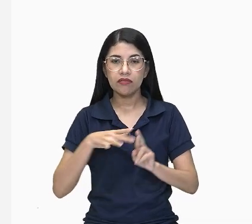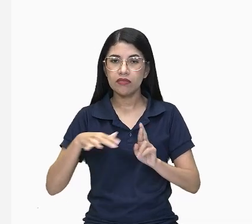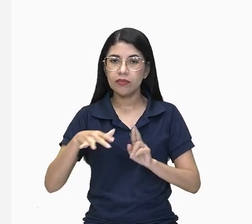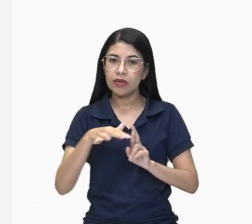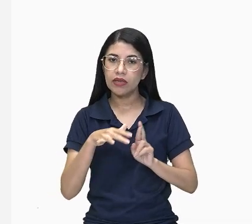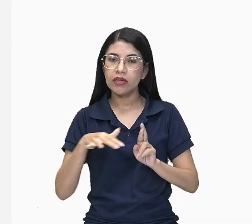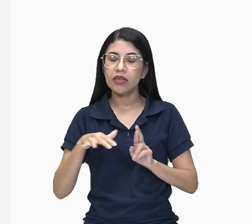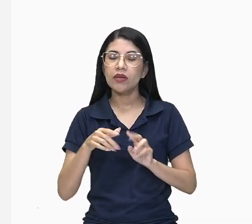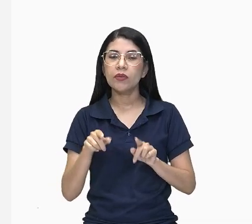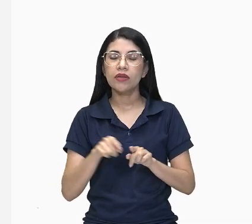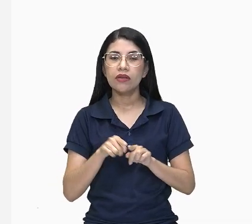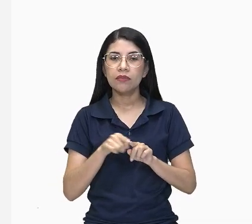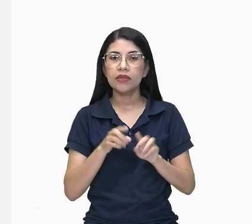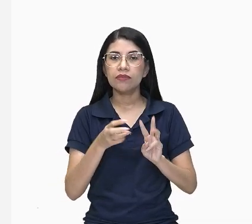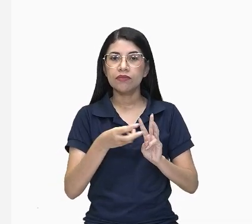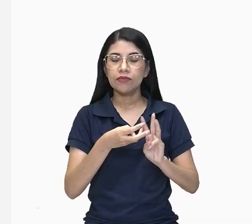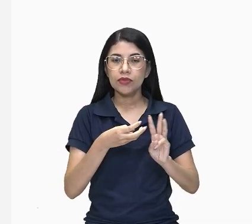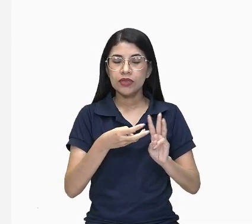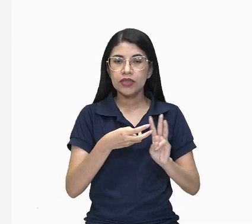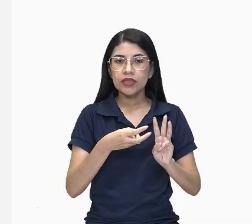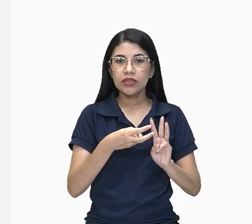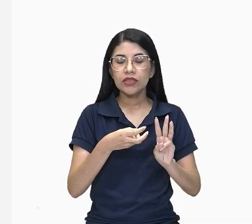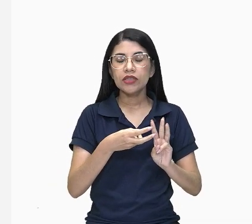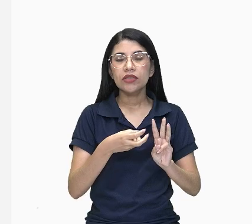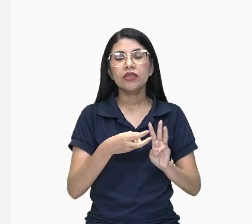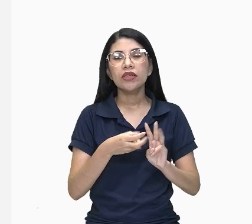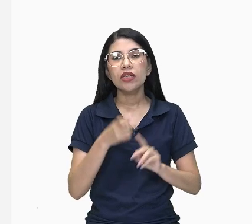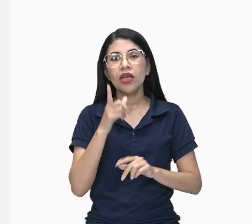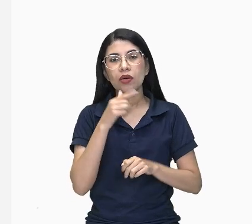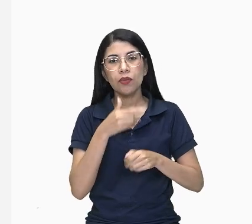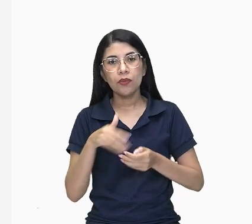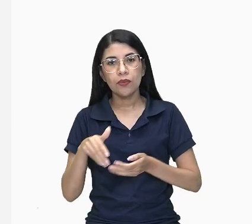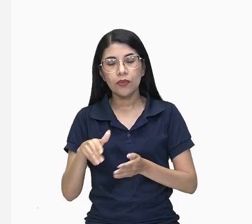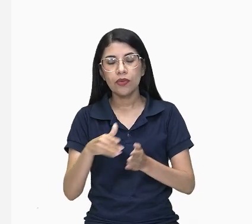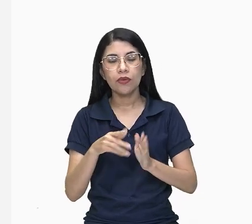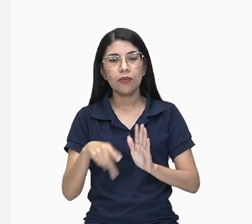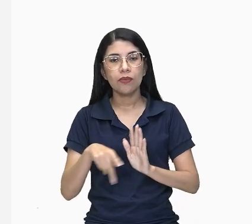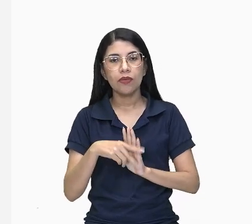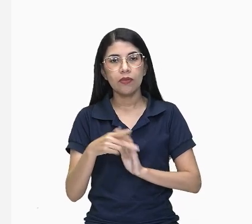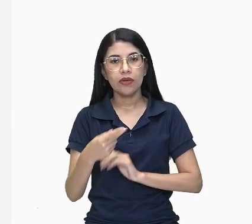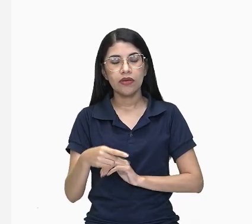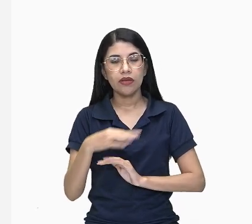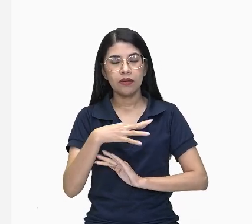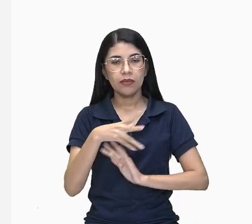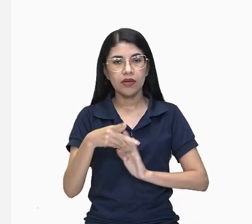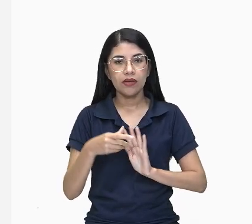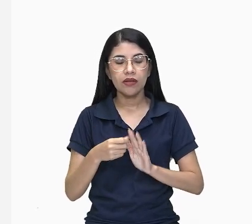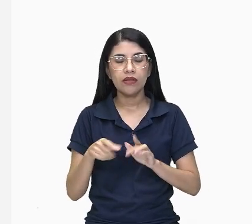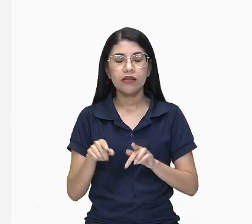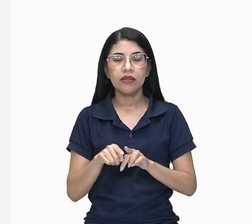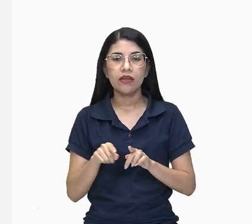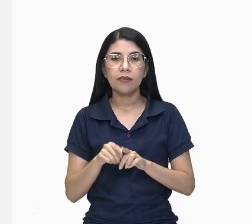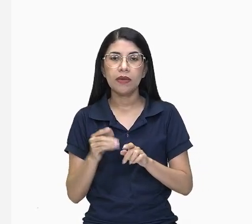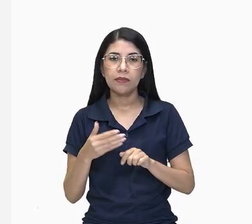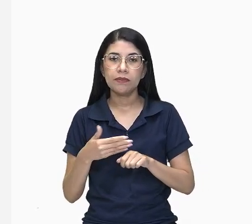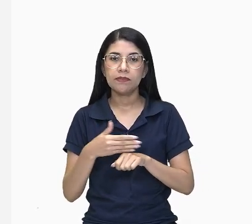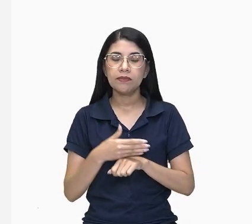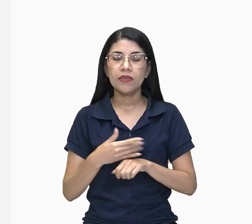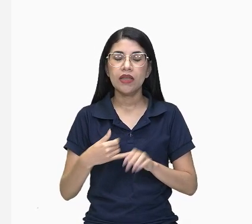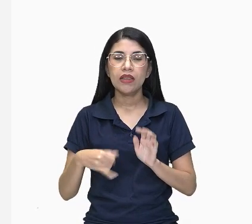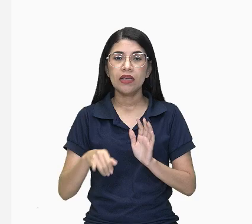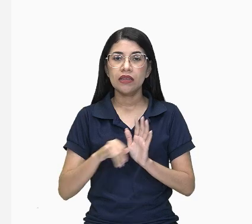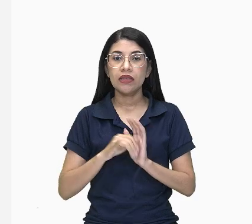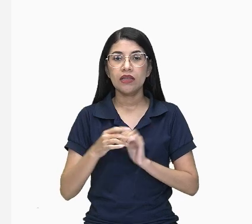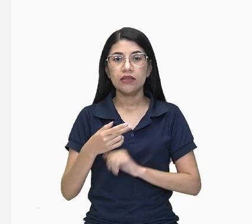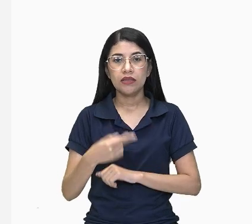populações indígenas. E os nossos rios da Amazônia, eles também ali fazem parte da nossa